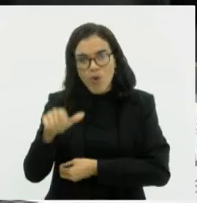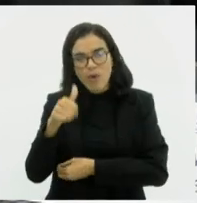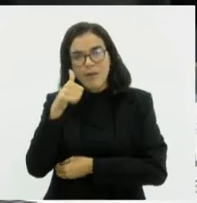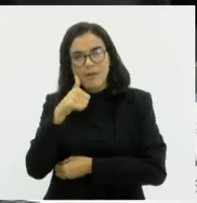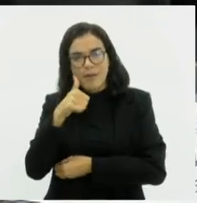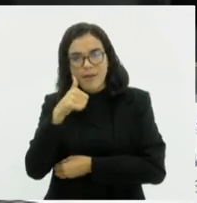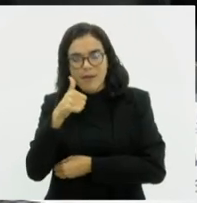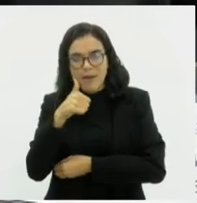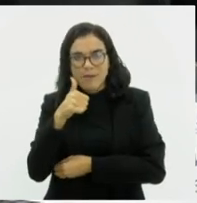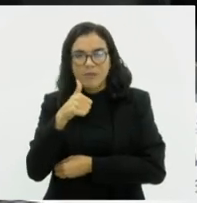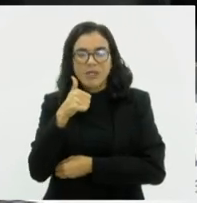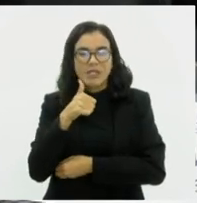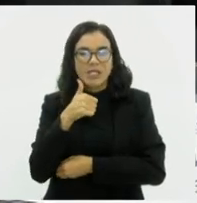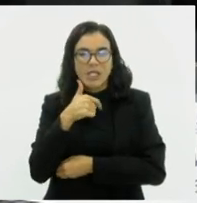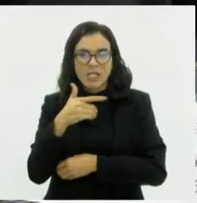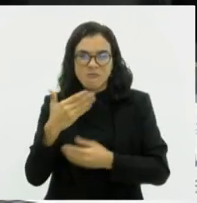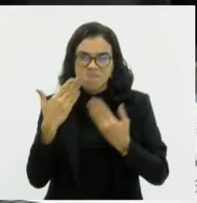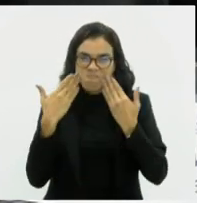se agigantou.